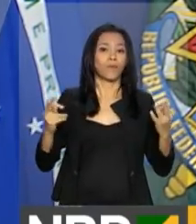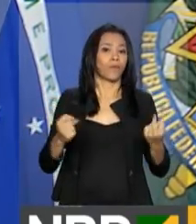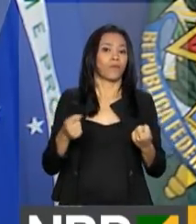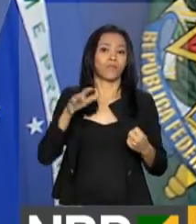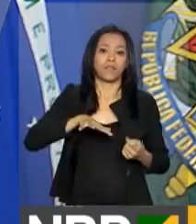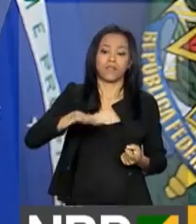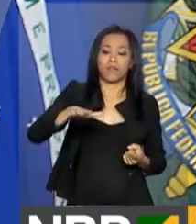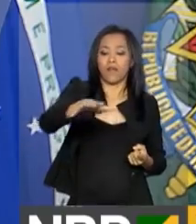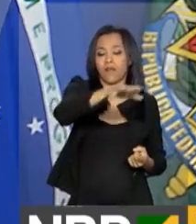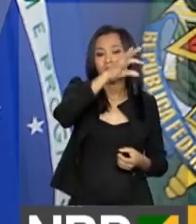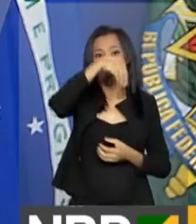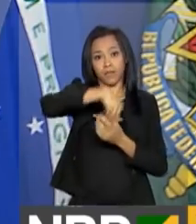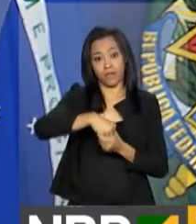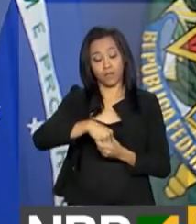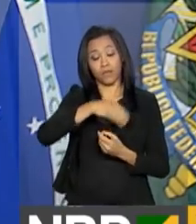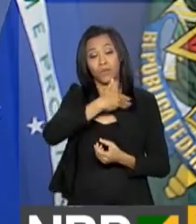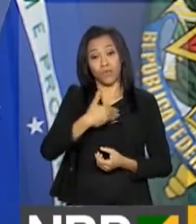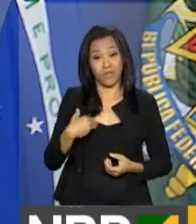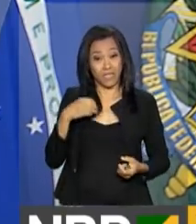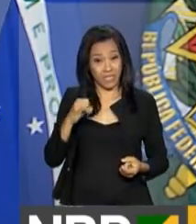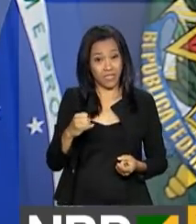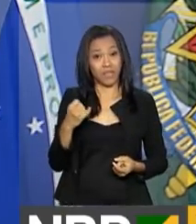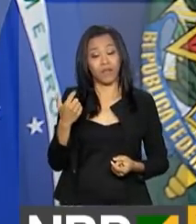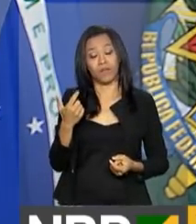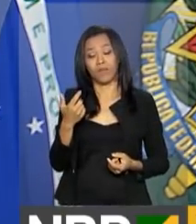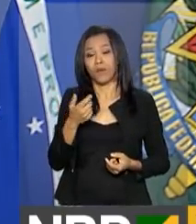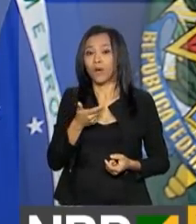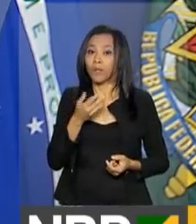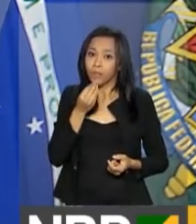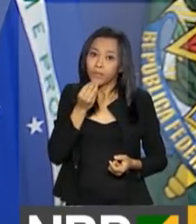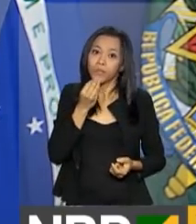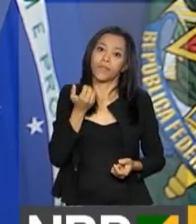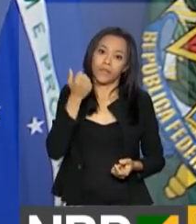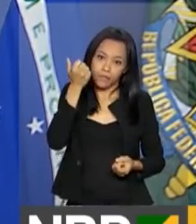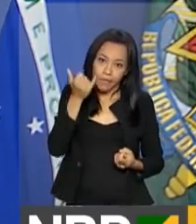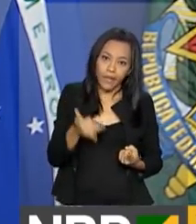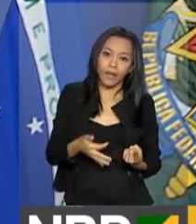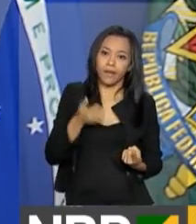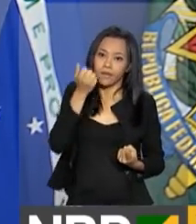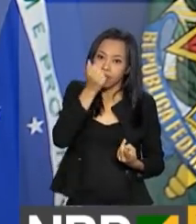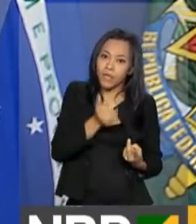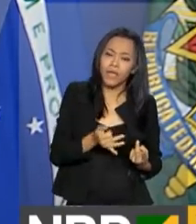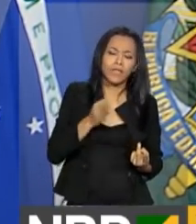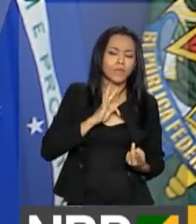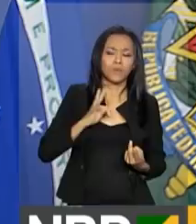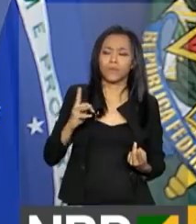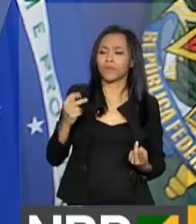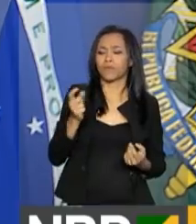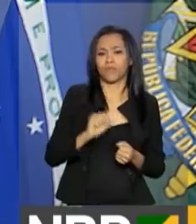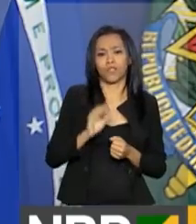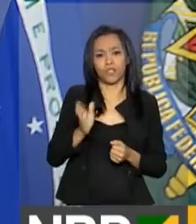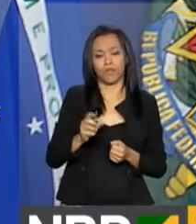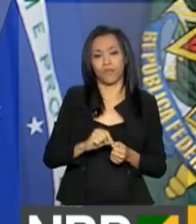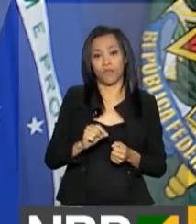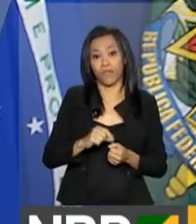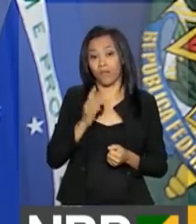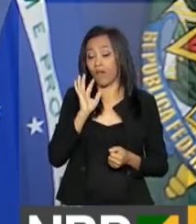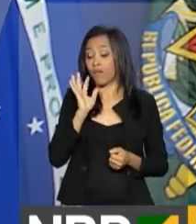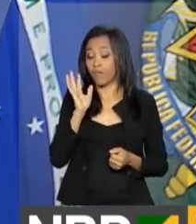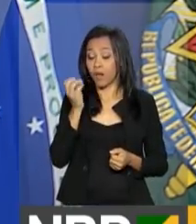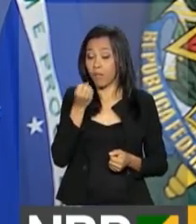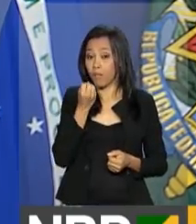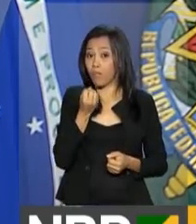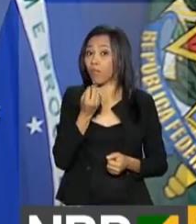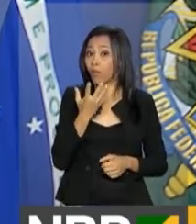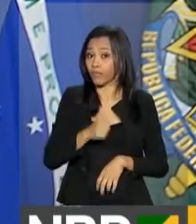governo se eu tivesse que relatar aos senhores e as senhoras tudo aquilo que foi feito nas várias áreas do governo nós passaremos um bom